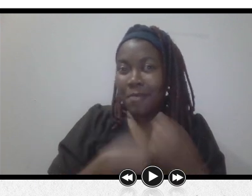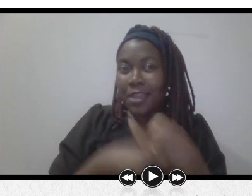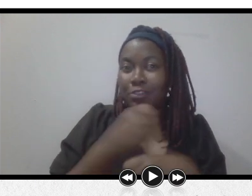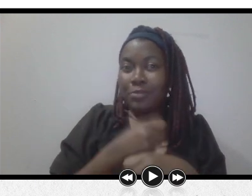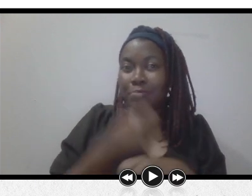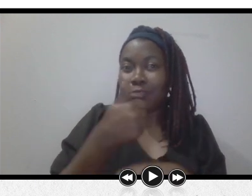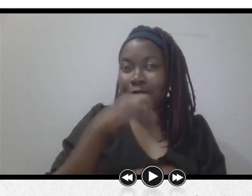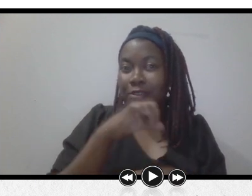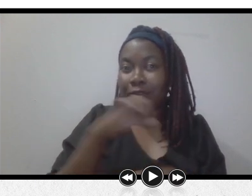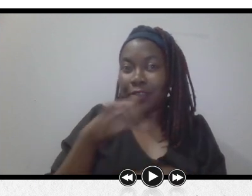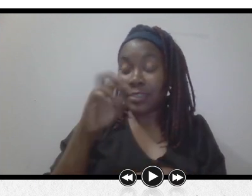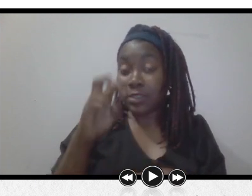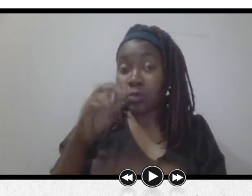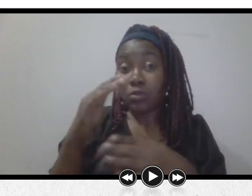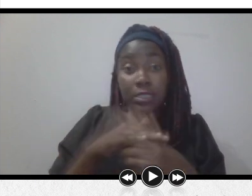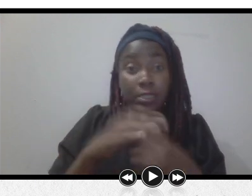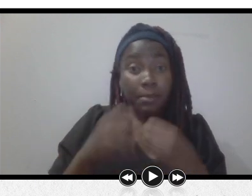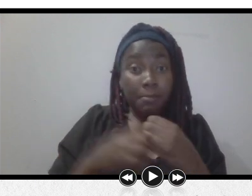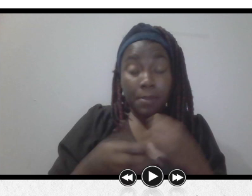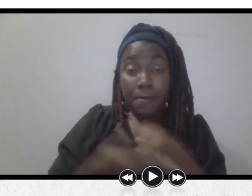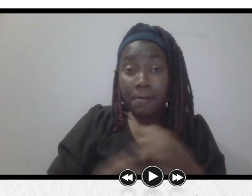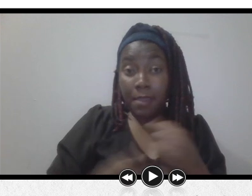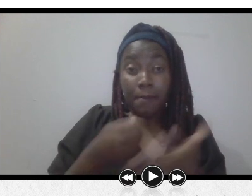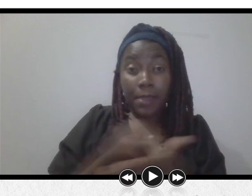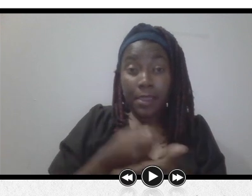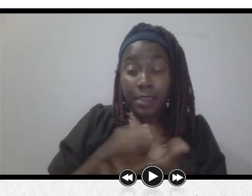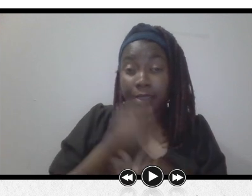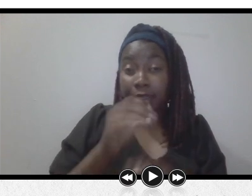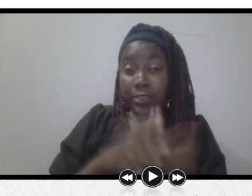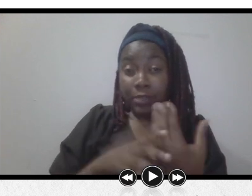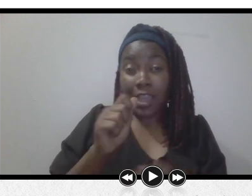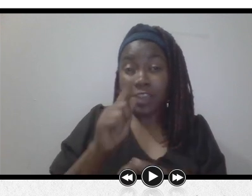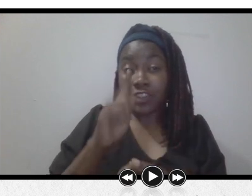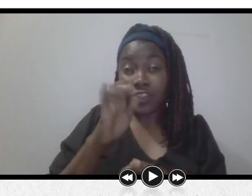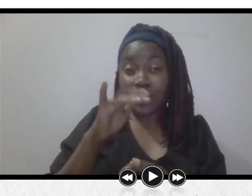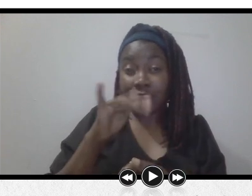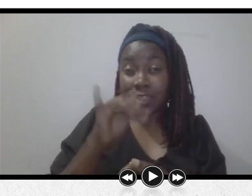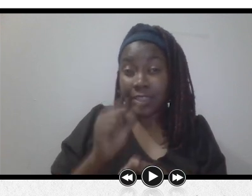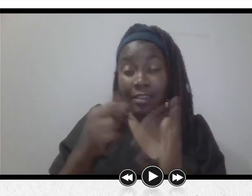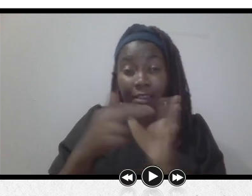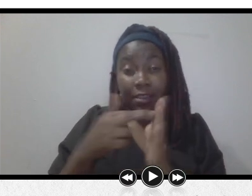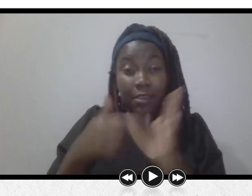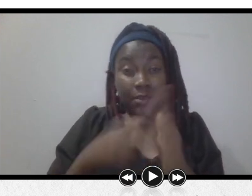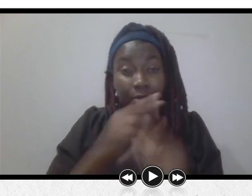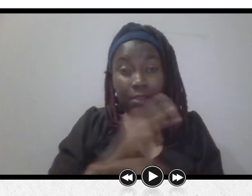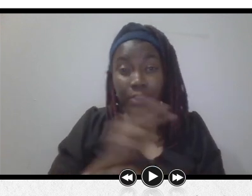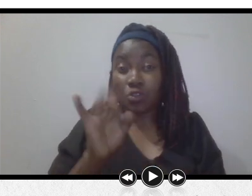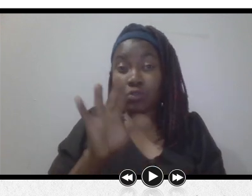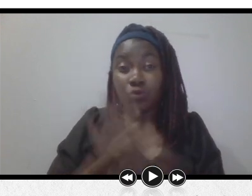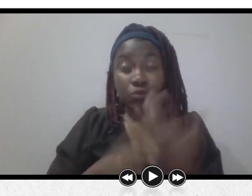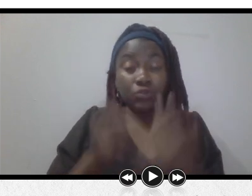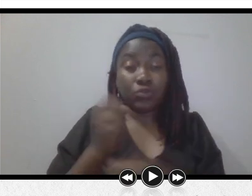1995, para o saneamento básico, a obrigatoriedade de criação de agências reguladoras de saneamento somente surge no ano